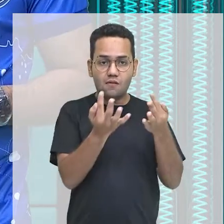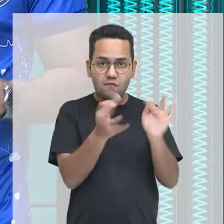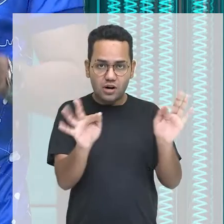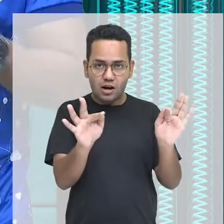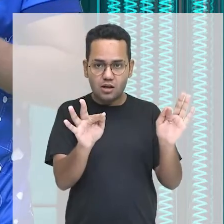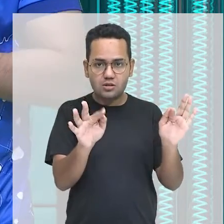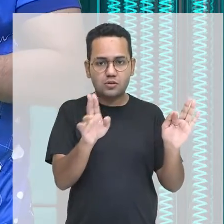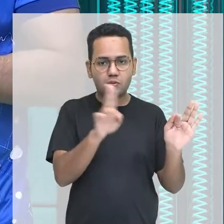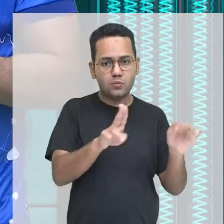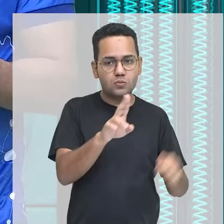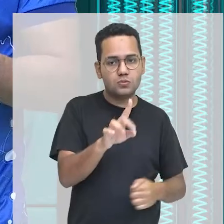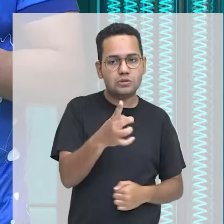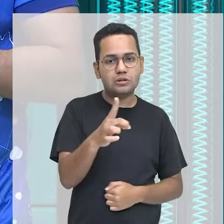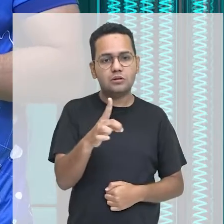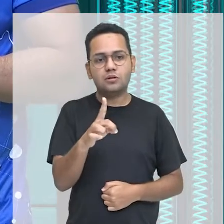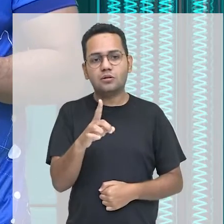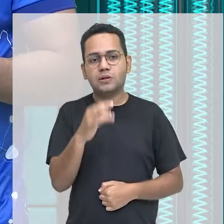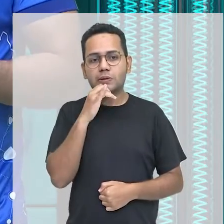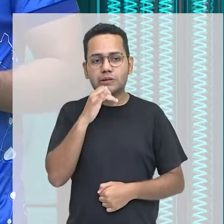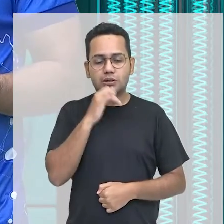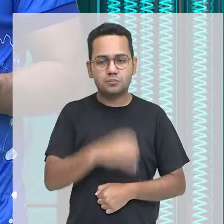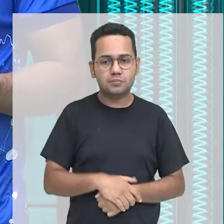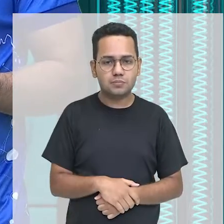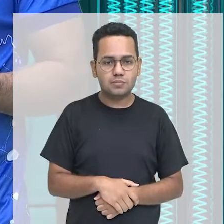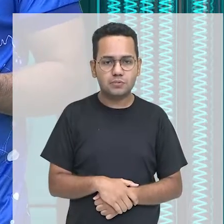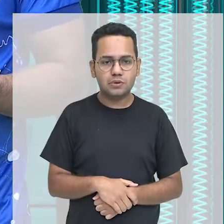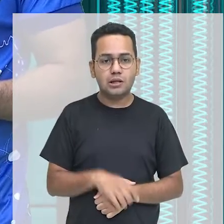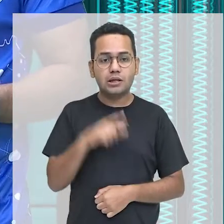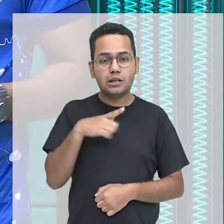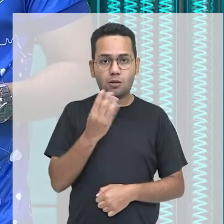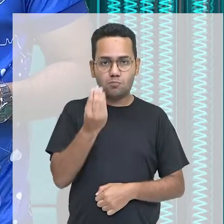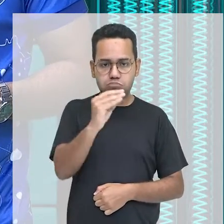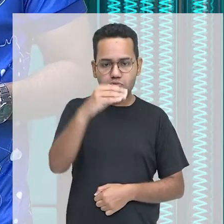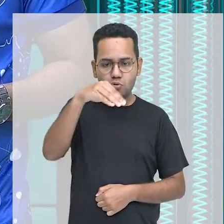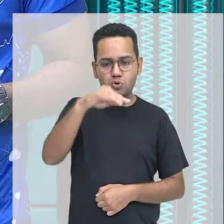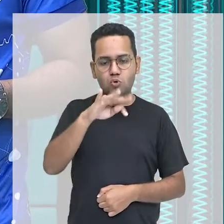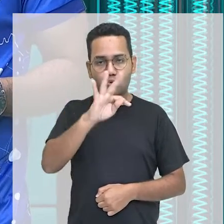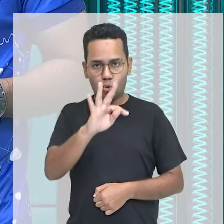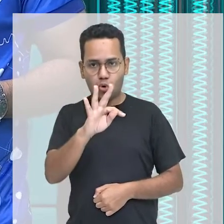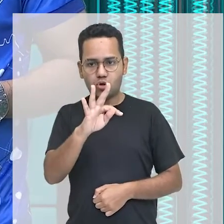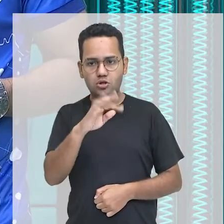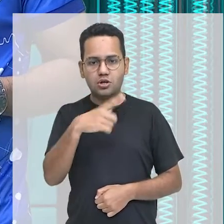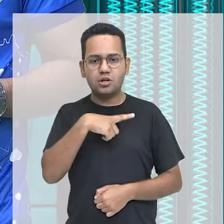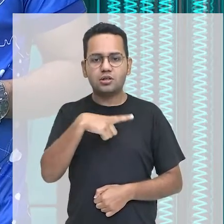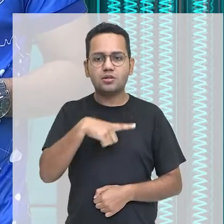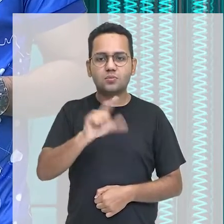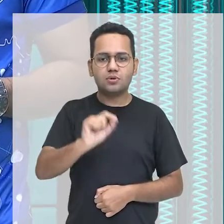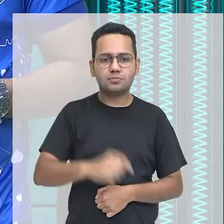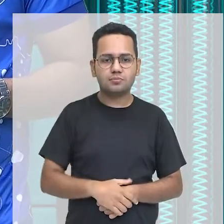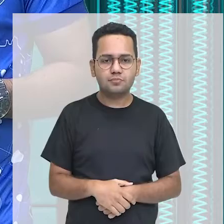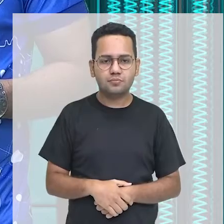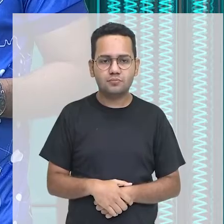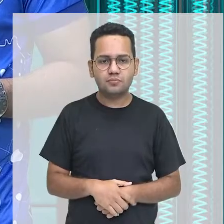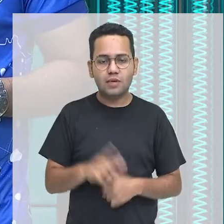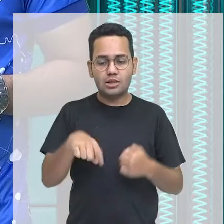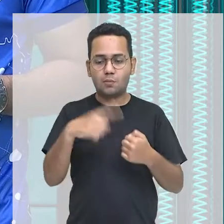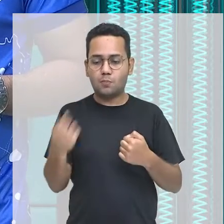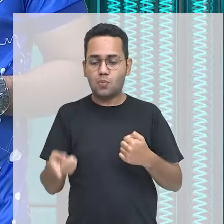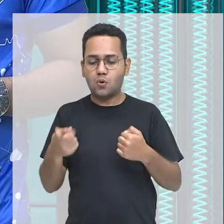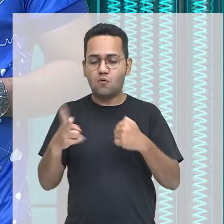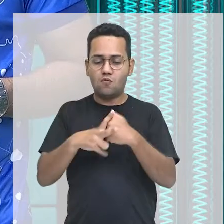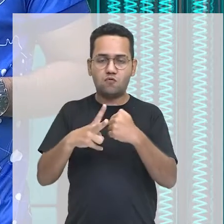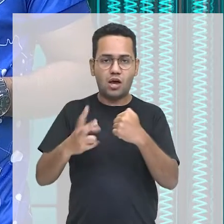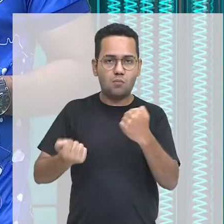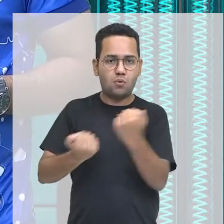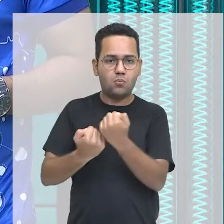acrescidas do not, que a tornam, que as colocam na forma negativa, elas sempre estarão acompanhando o verbo.